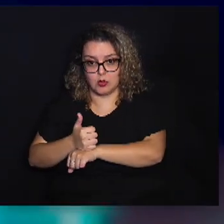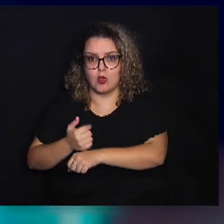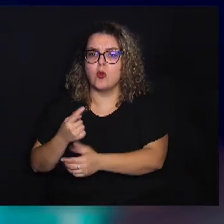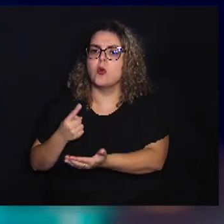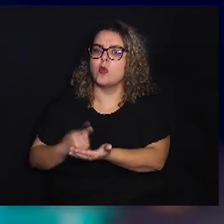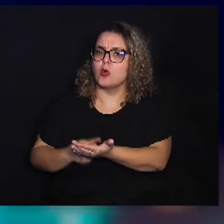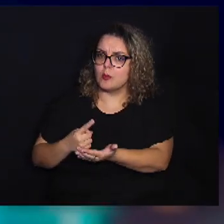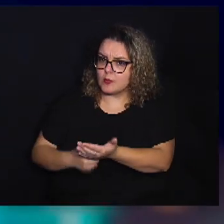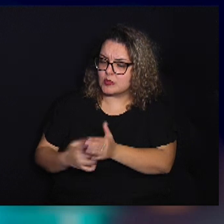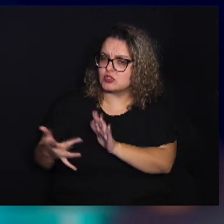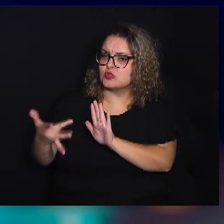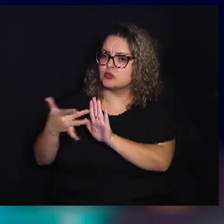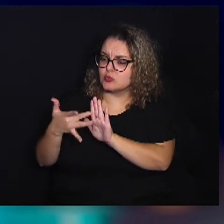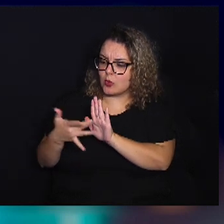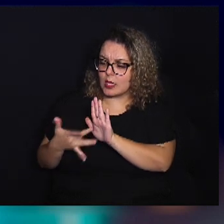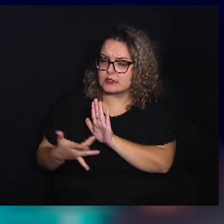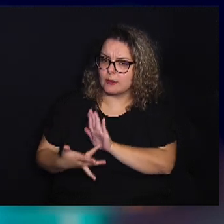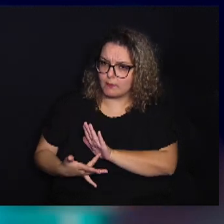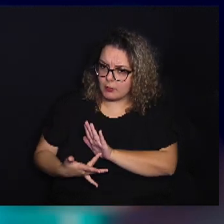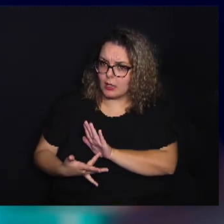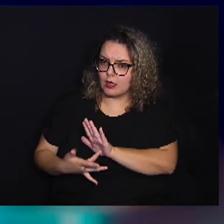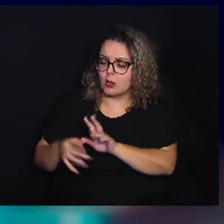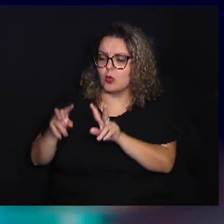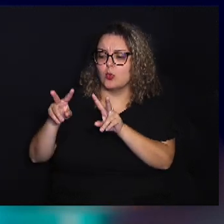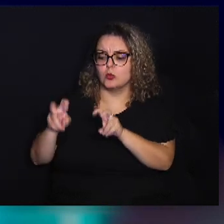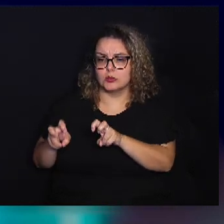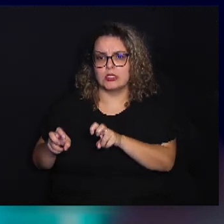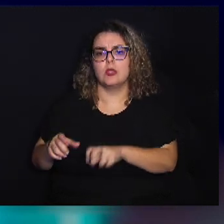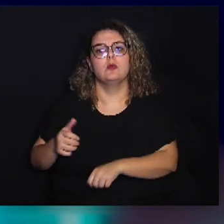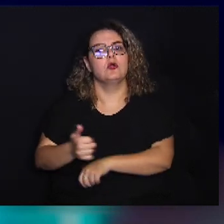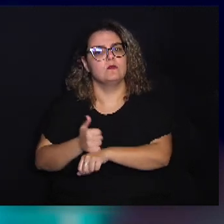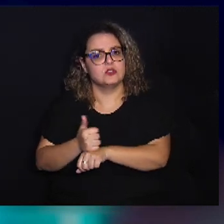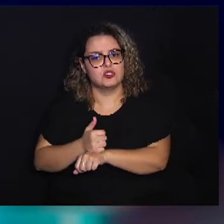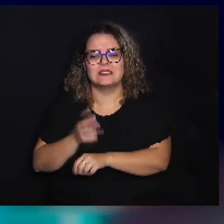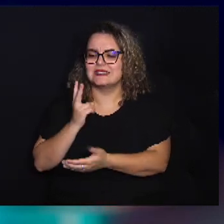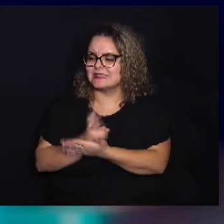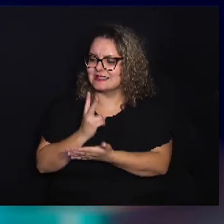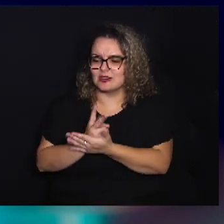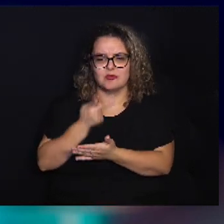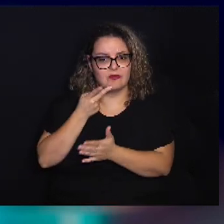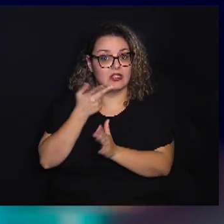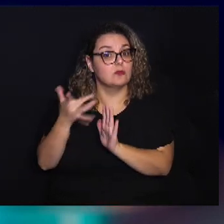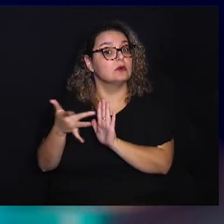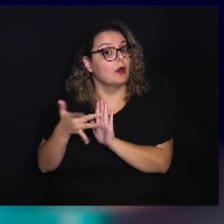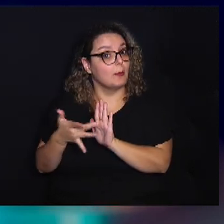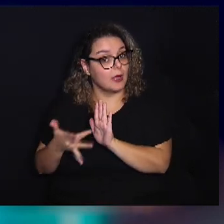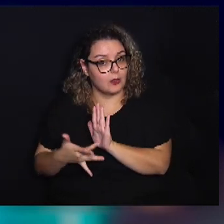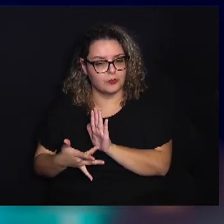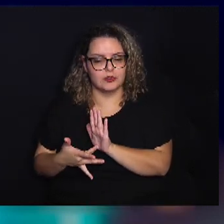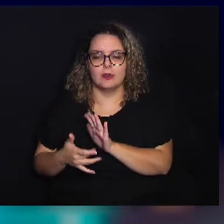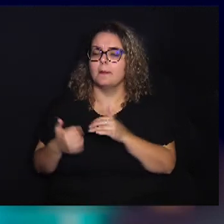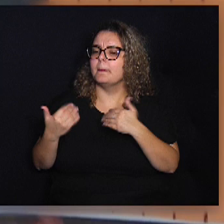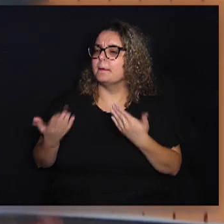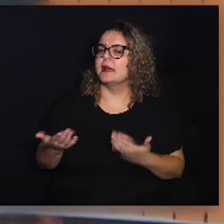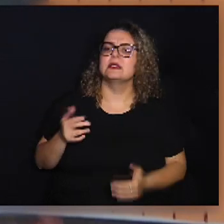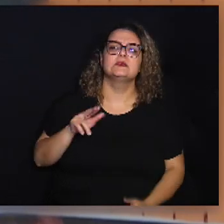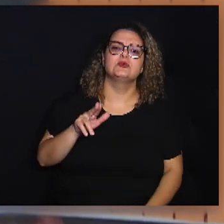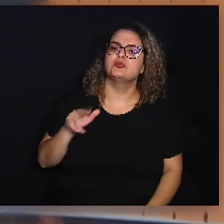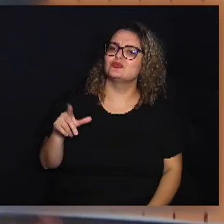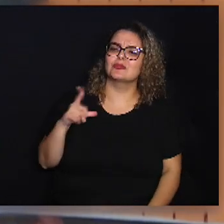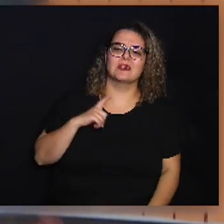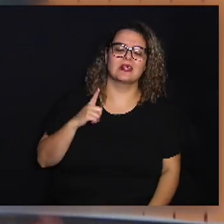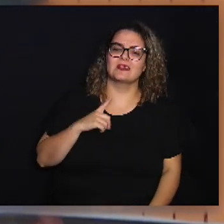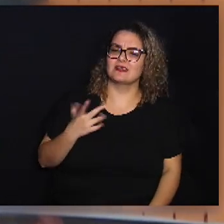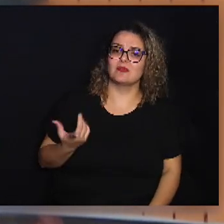essa agenda, profissionais que têm pautado isso a todo momento. No entanto, a gente sabe que nunca se teve